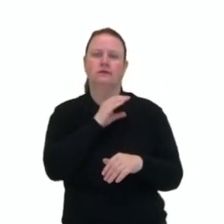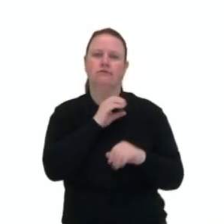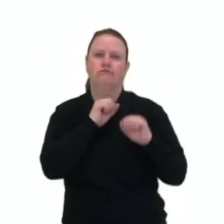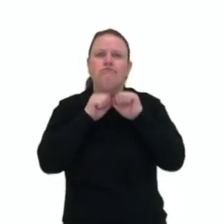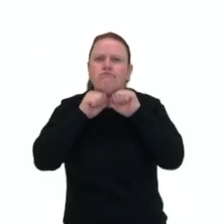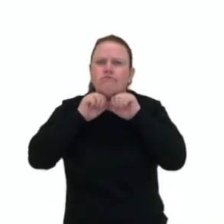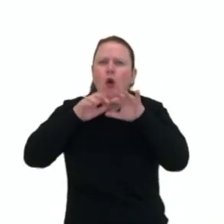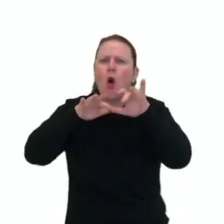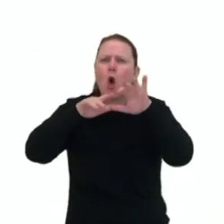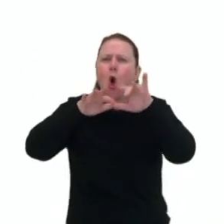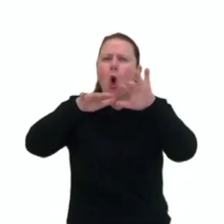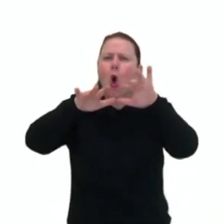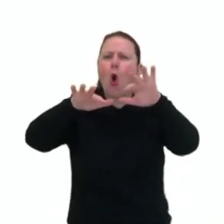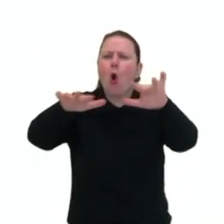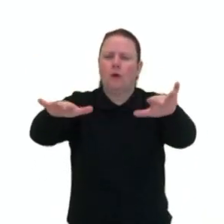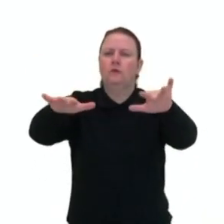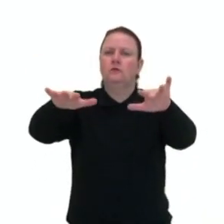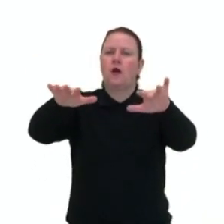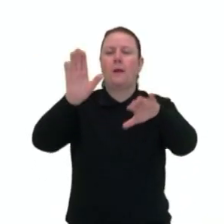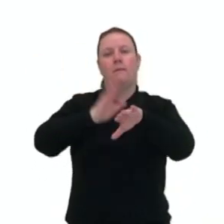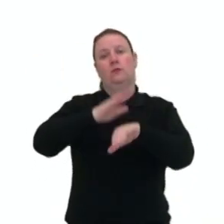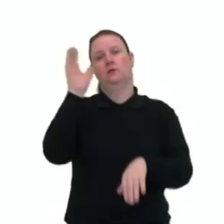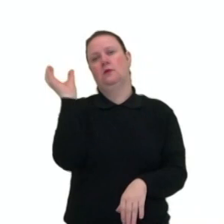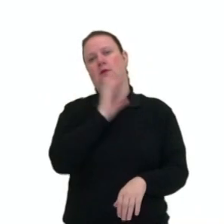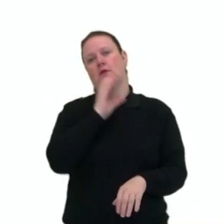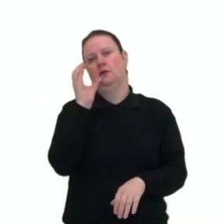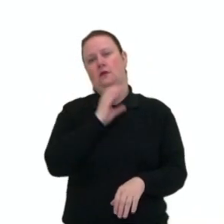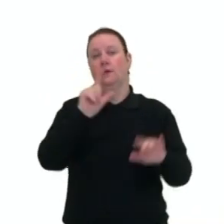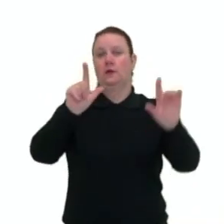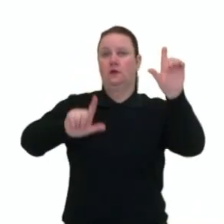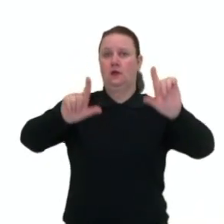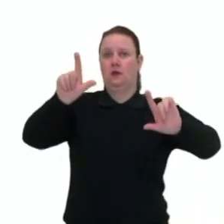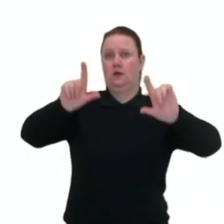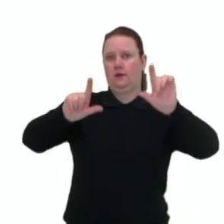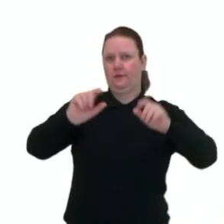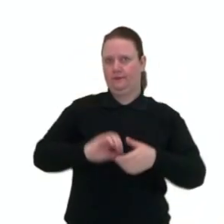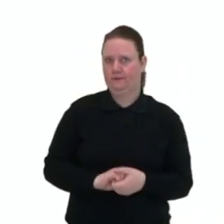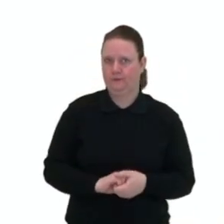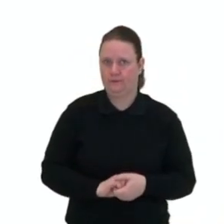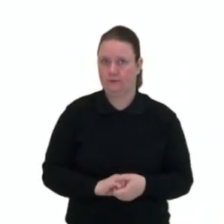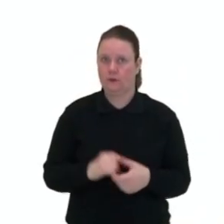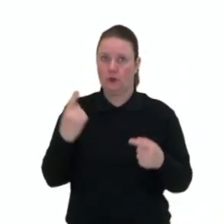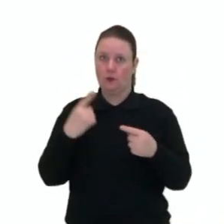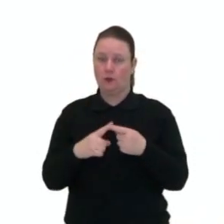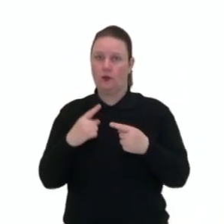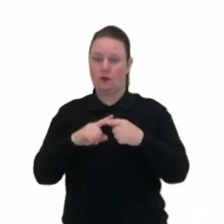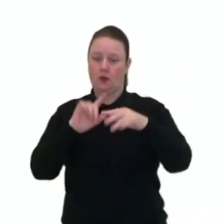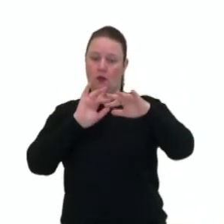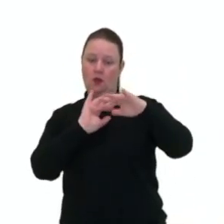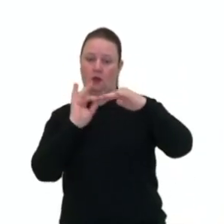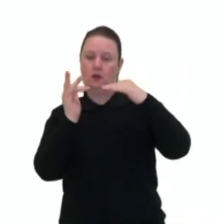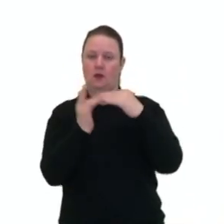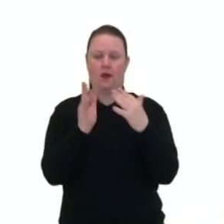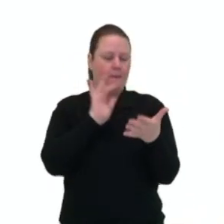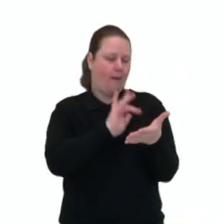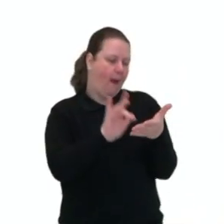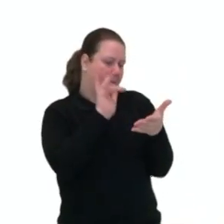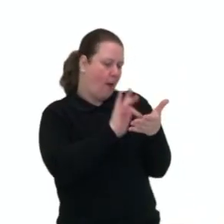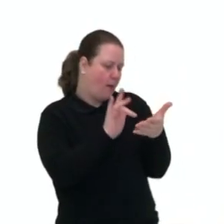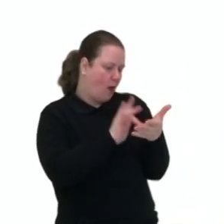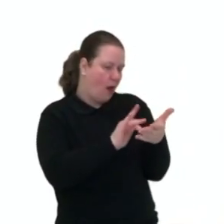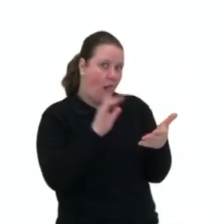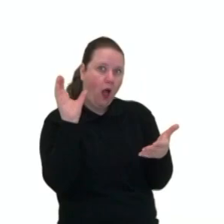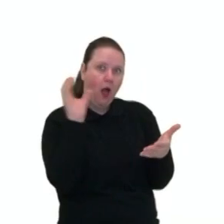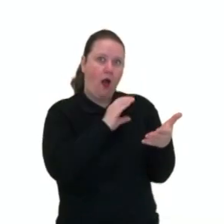mais pulverizado do que a televisão pode ter. Porque as redes sociais estão na sua mão, estão ao